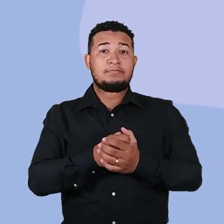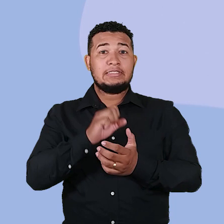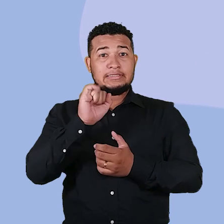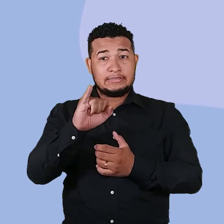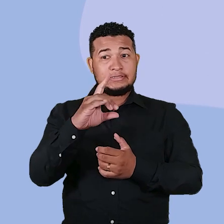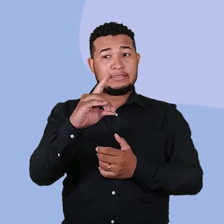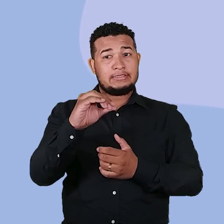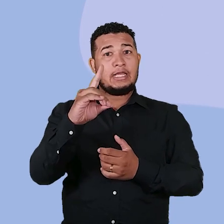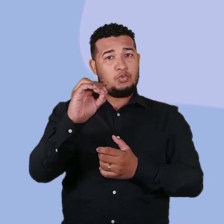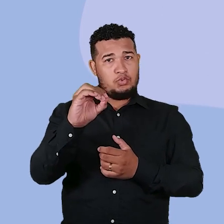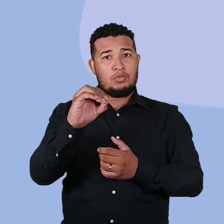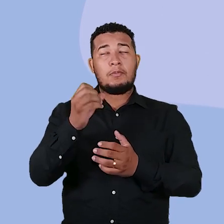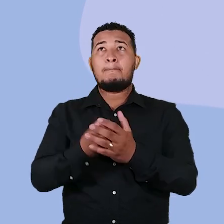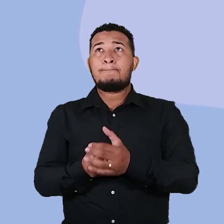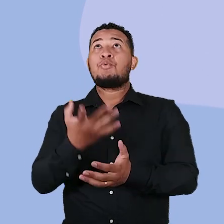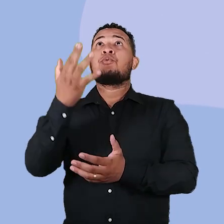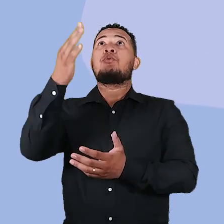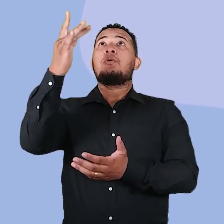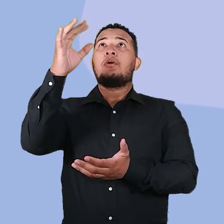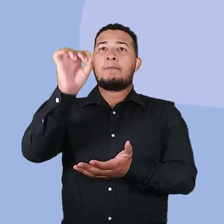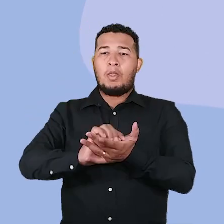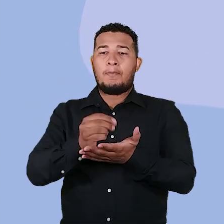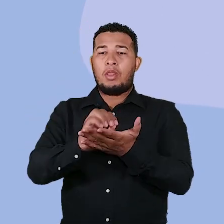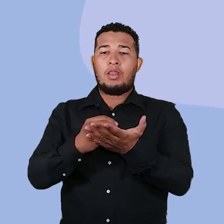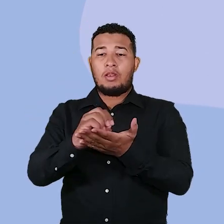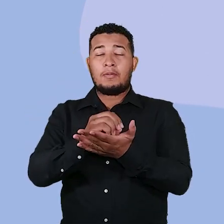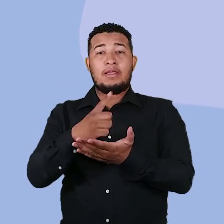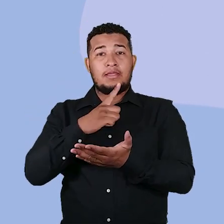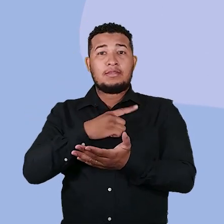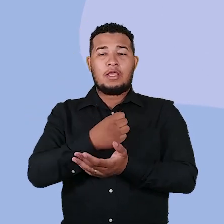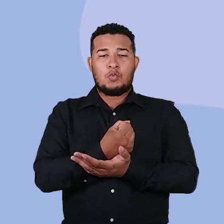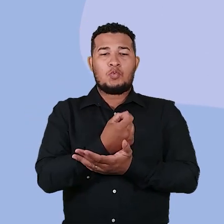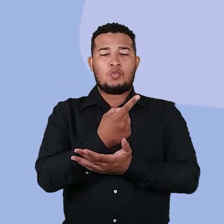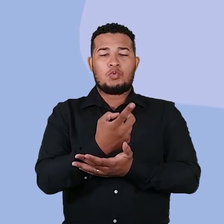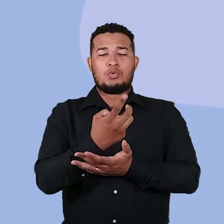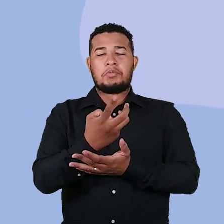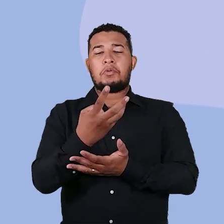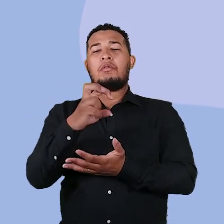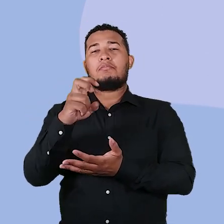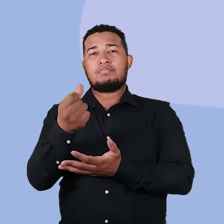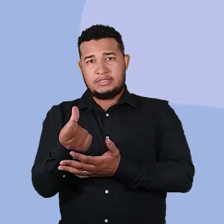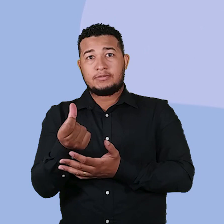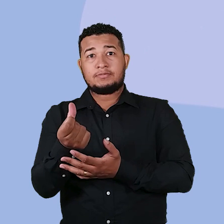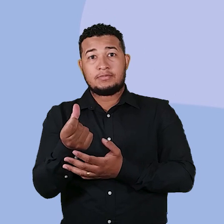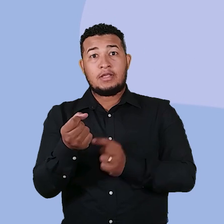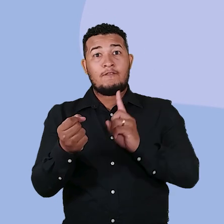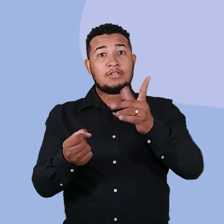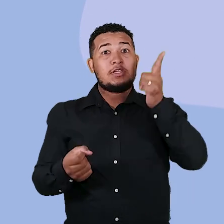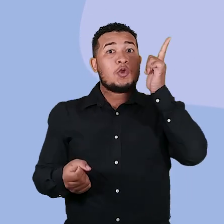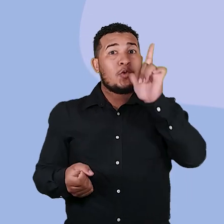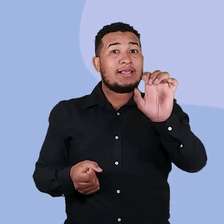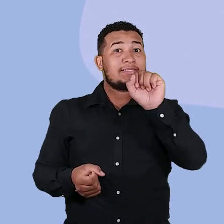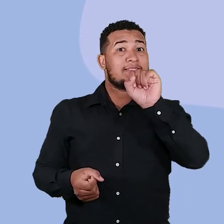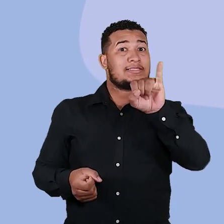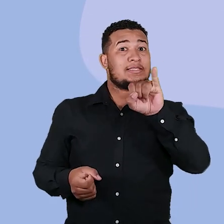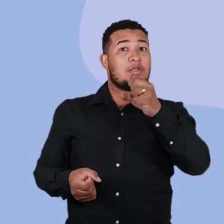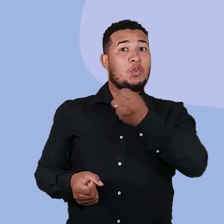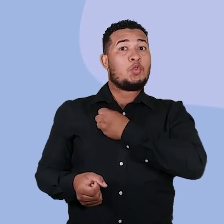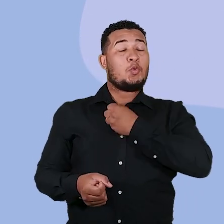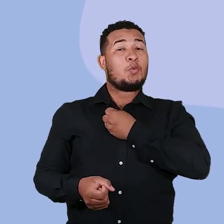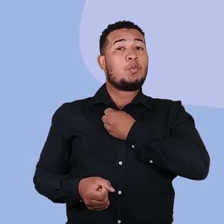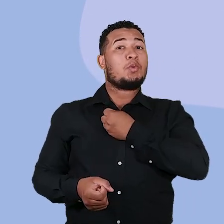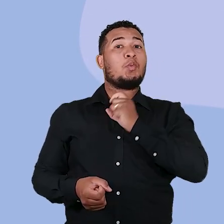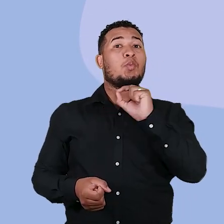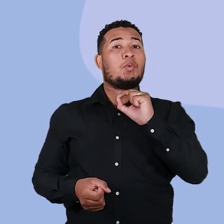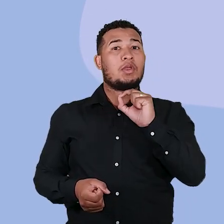atenção almoçaram w o resultado tem fácil ser numeradas de 1 a 6 se você ganha